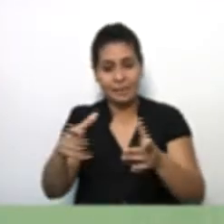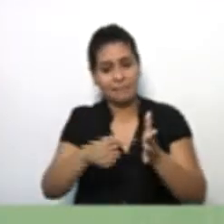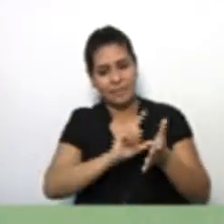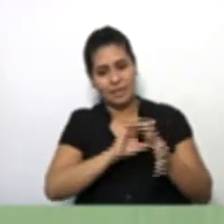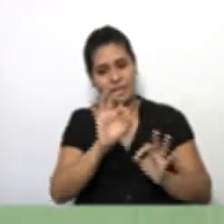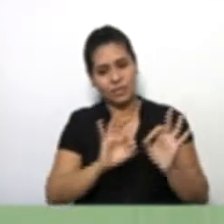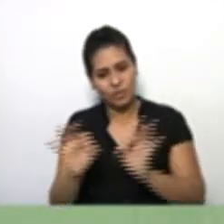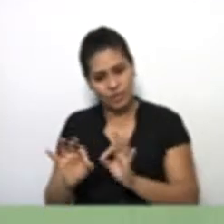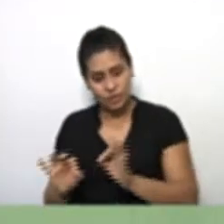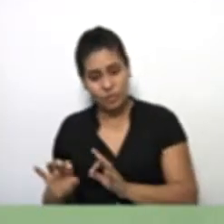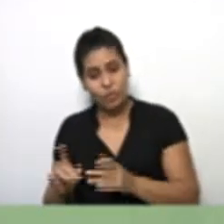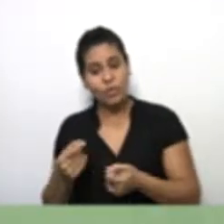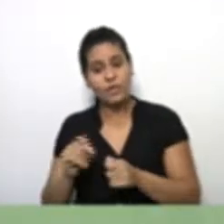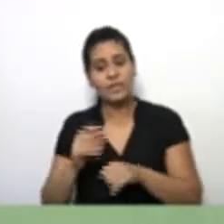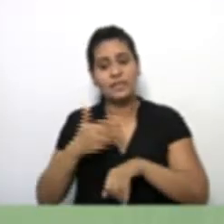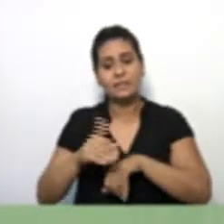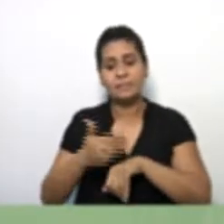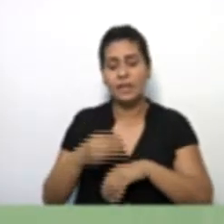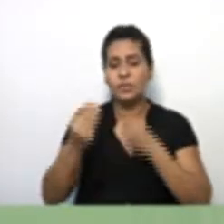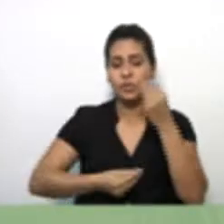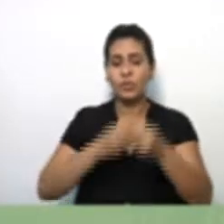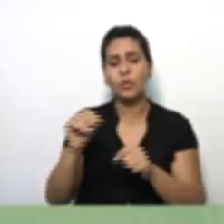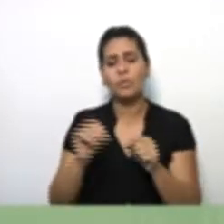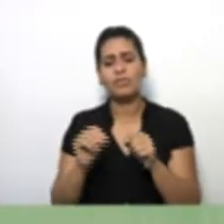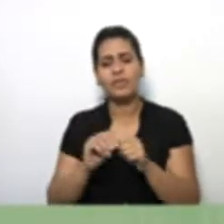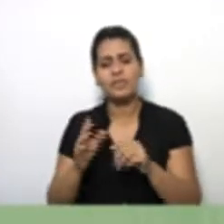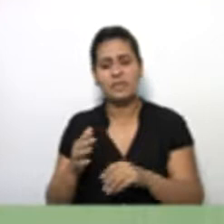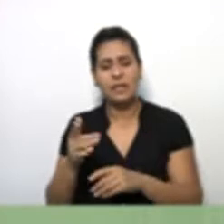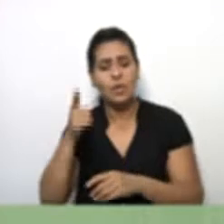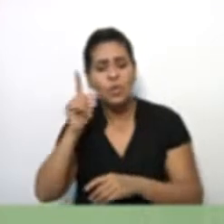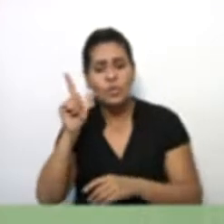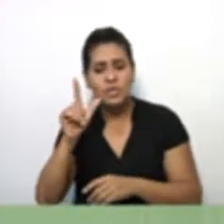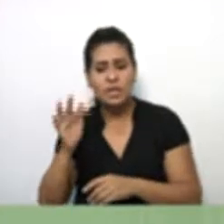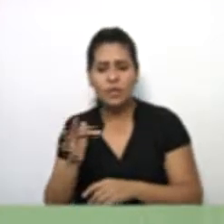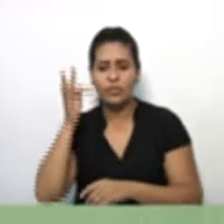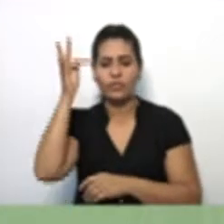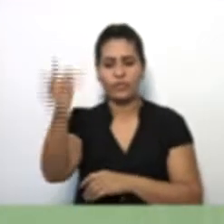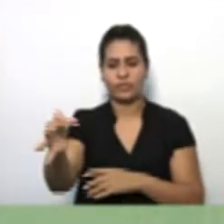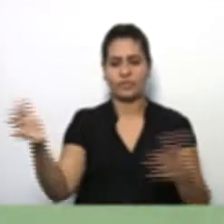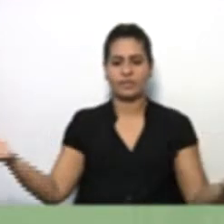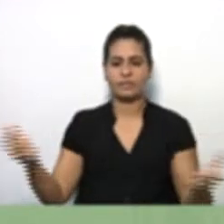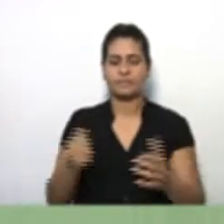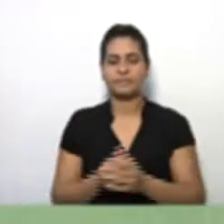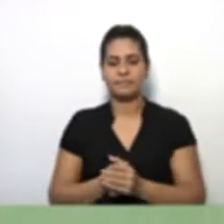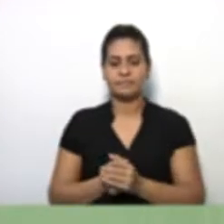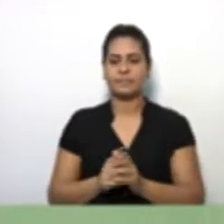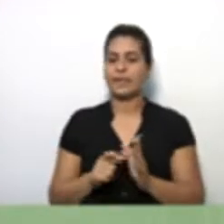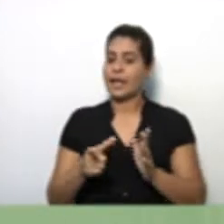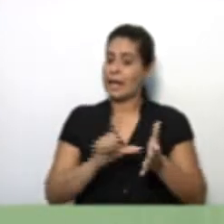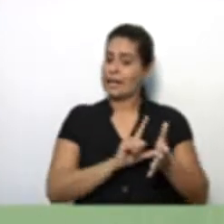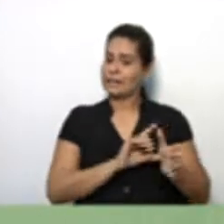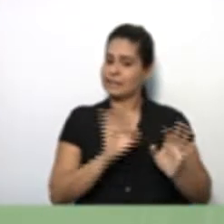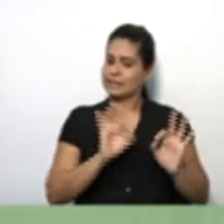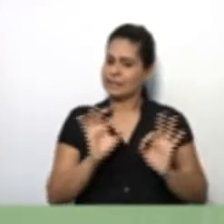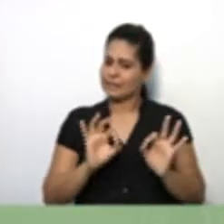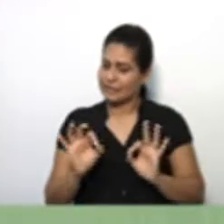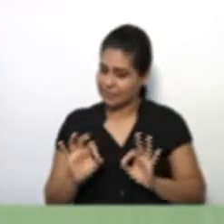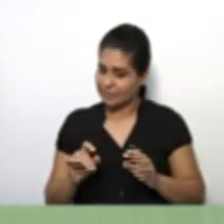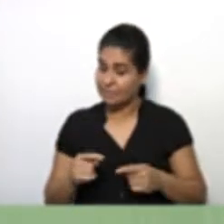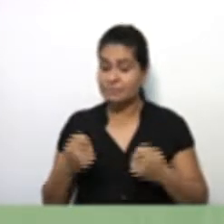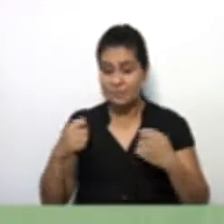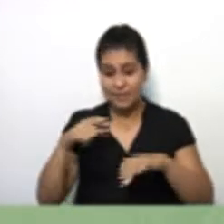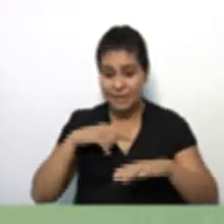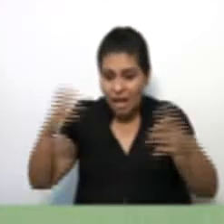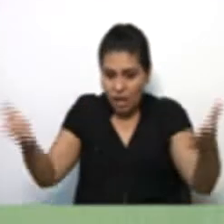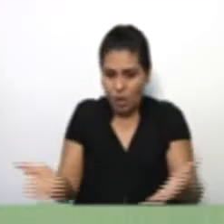antecipadamente o que está colocado em prática, a forma como será feito, alcançando o quê? O resultado futuro. Ninguém planeja para obter um